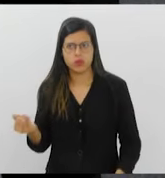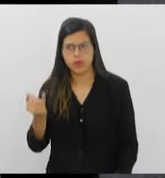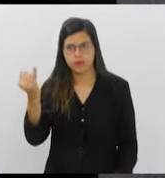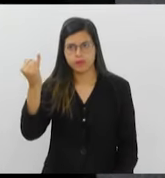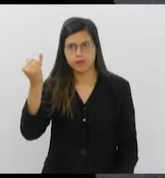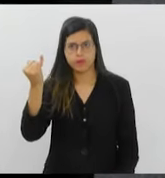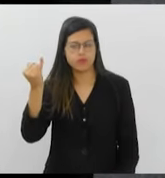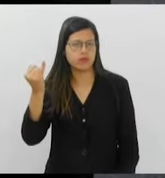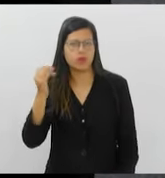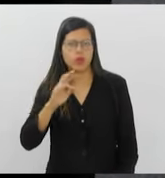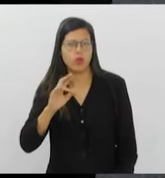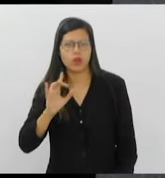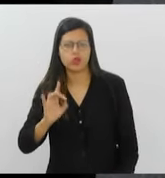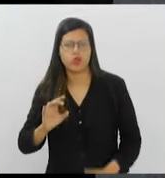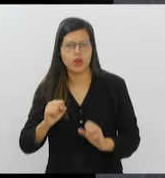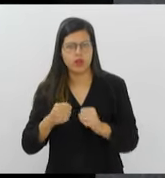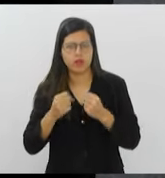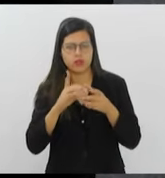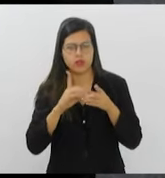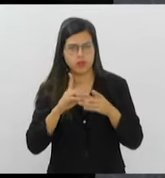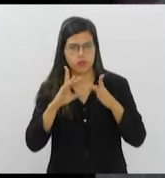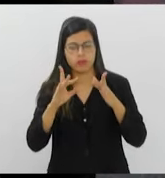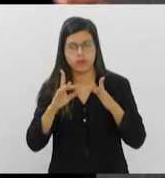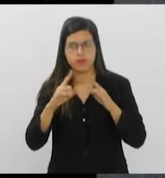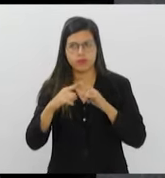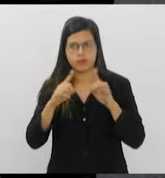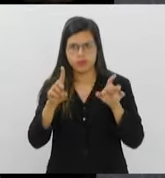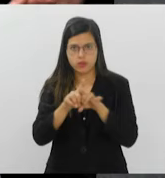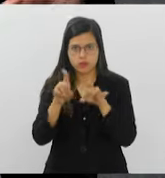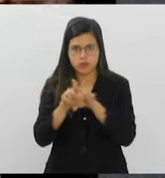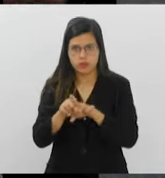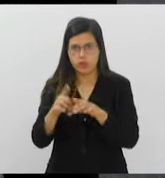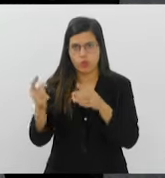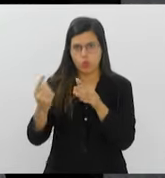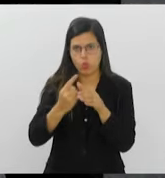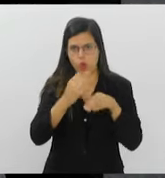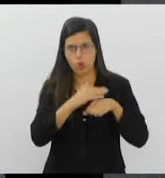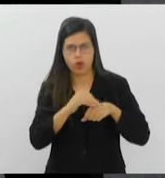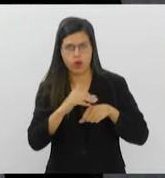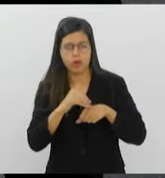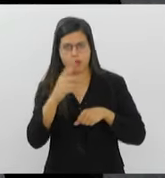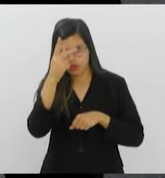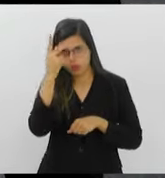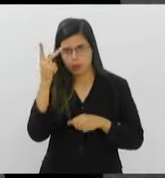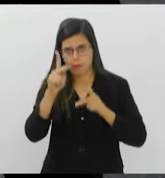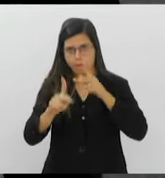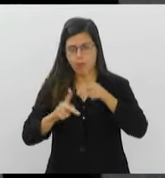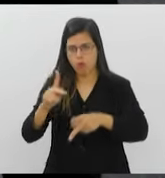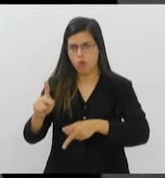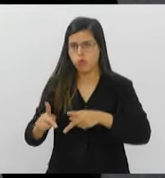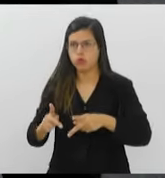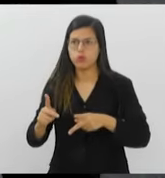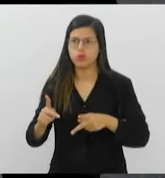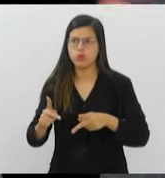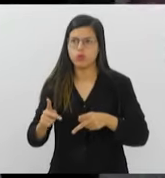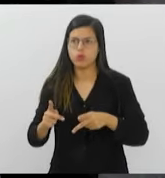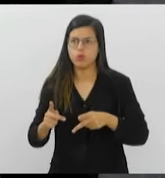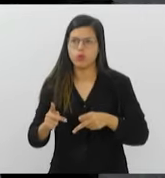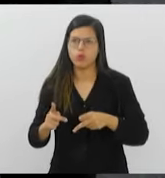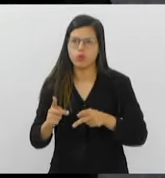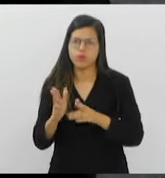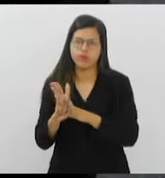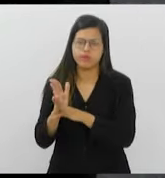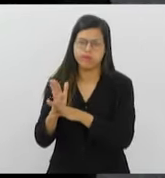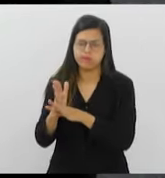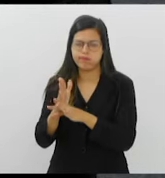só em defesa da democracia, mas também no acolhimento da população que vê aí em vulnerabilidade